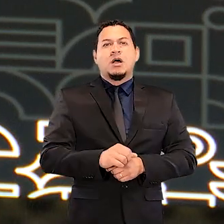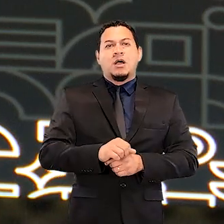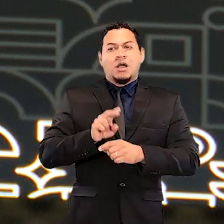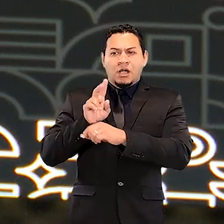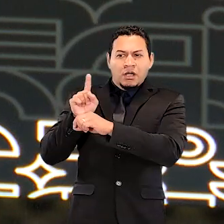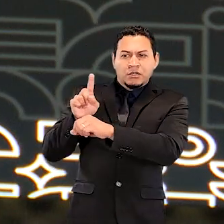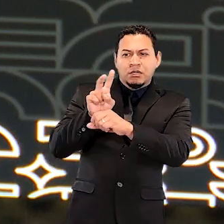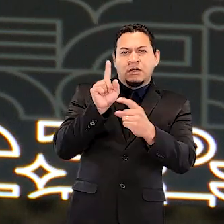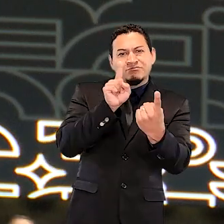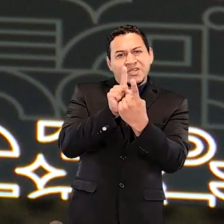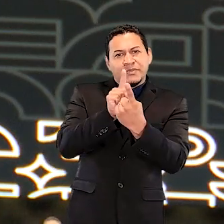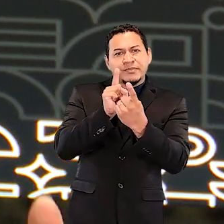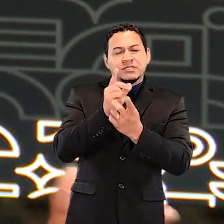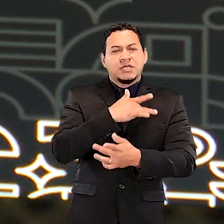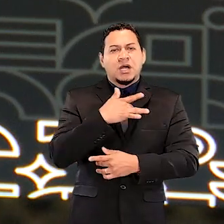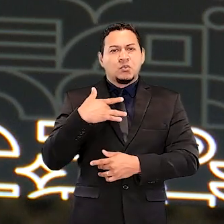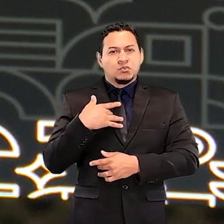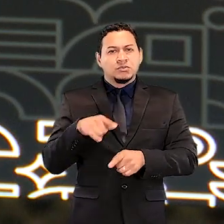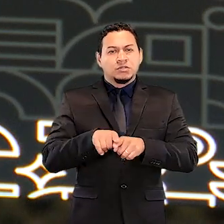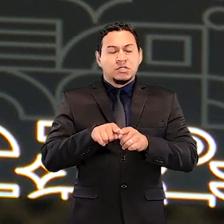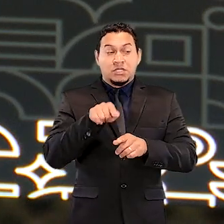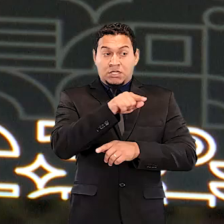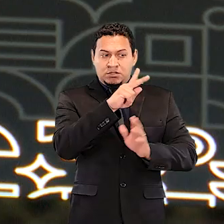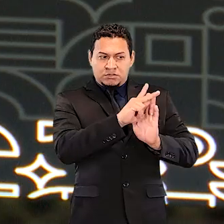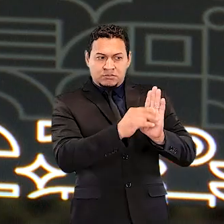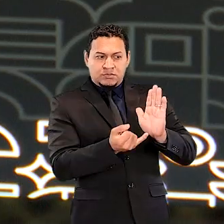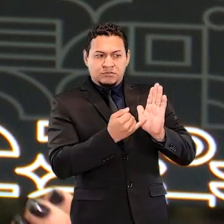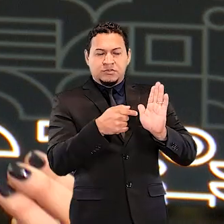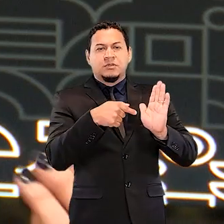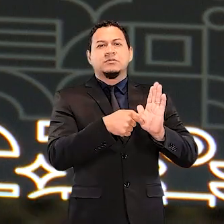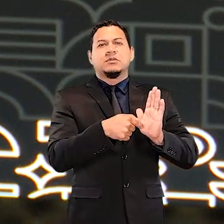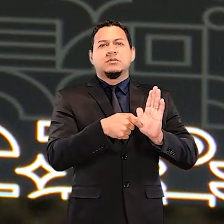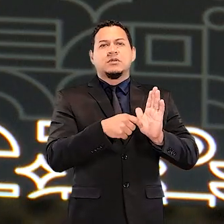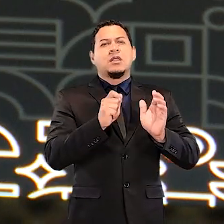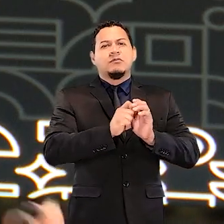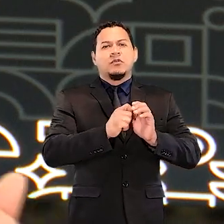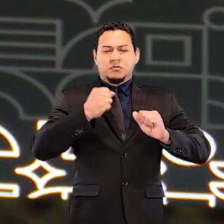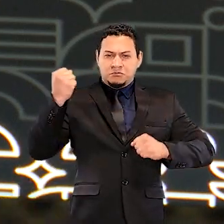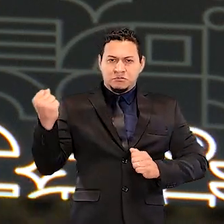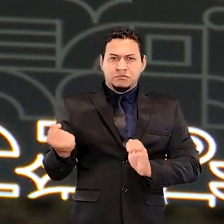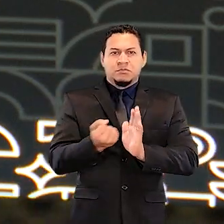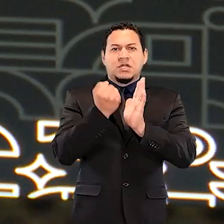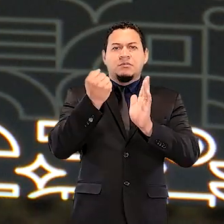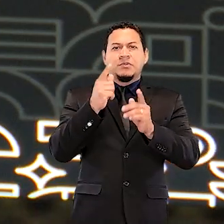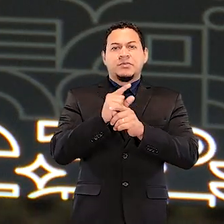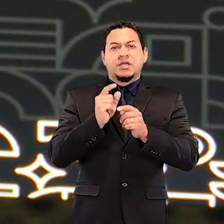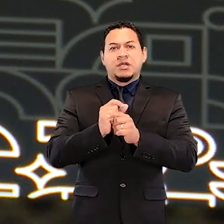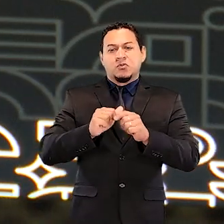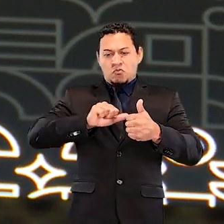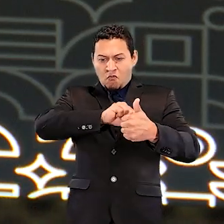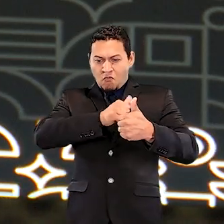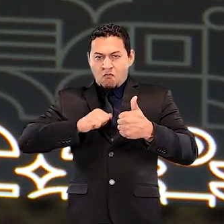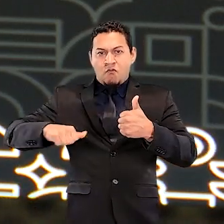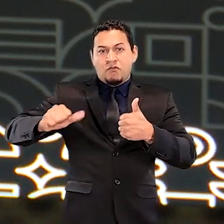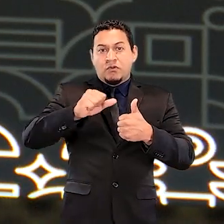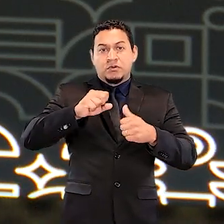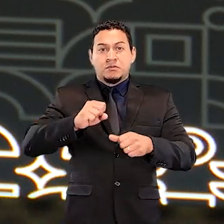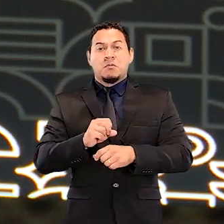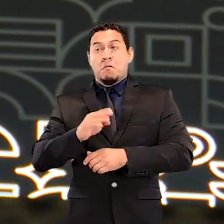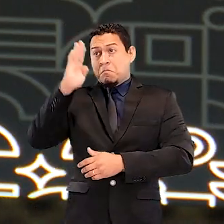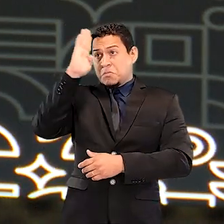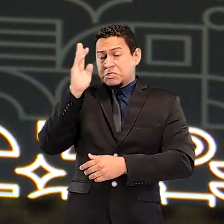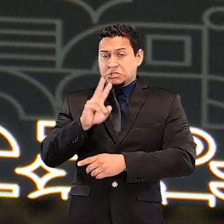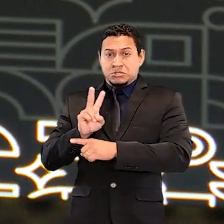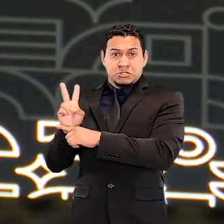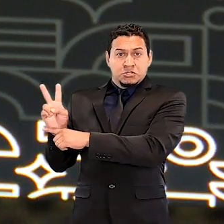Paulista. E também esse projeto ele foi premiado pelo Fórum Brasileiro de Segurança Pública